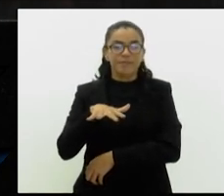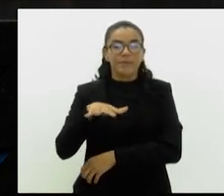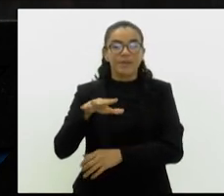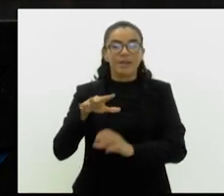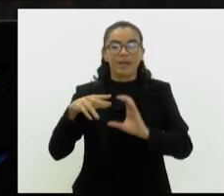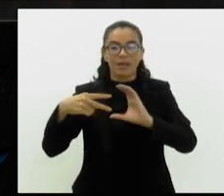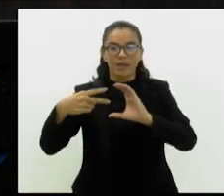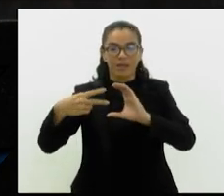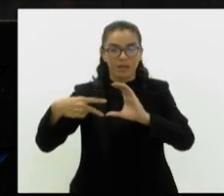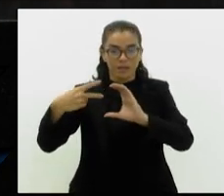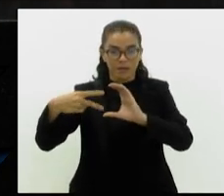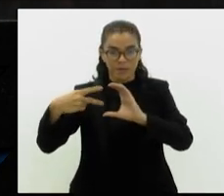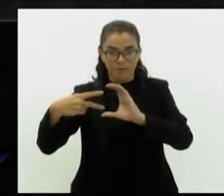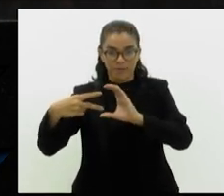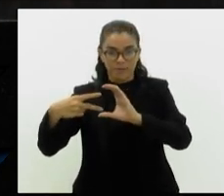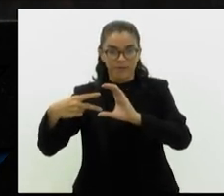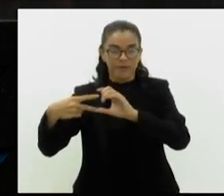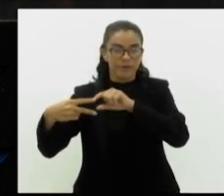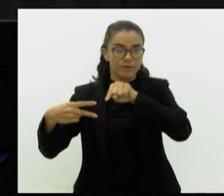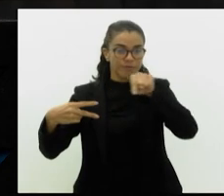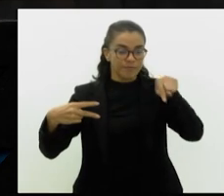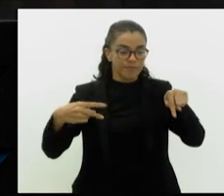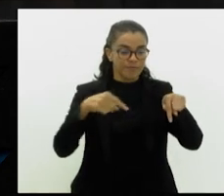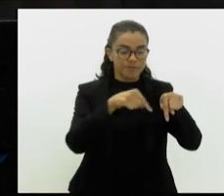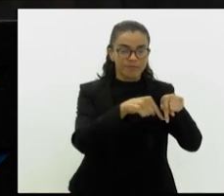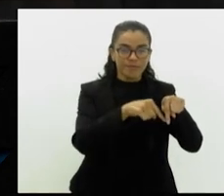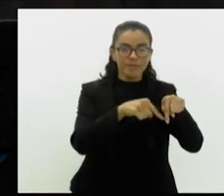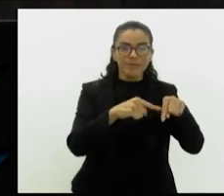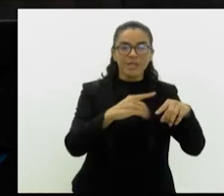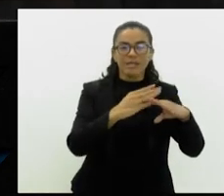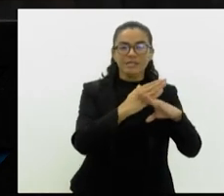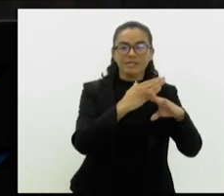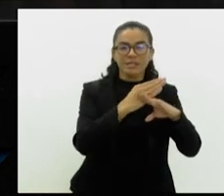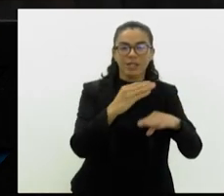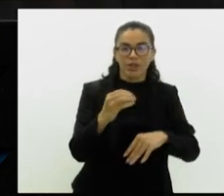Vereadores e a cidade